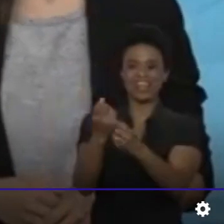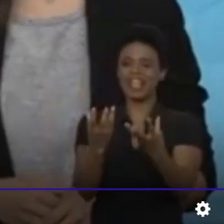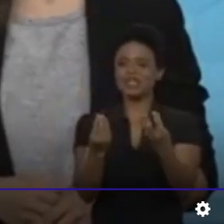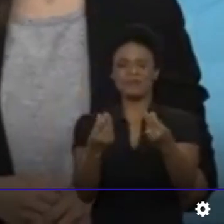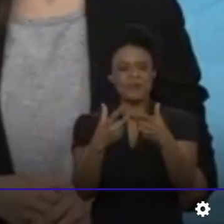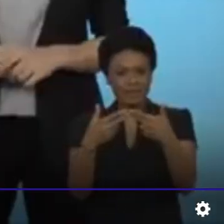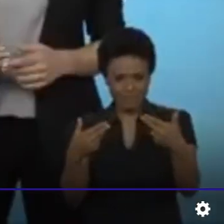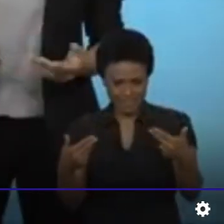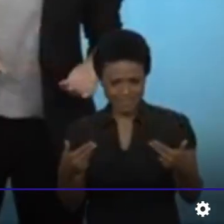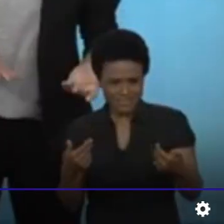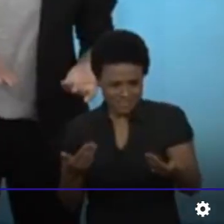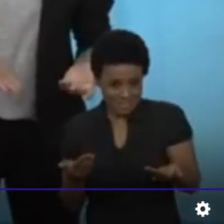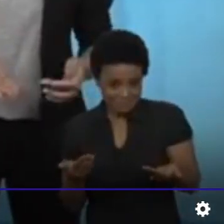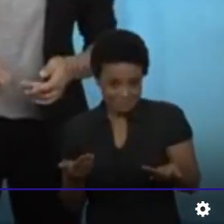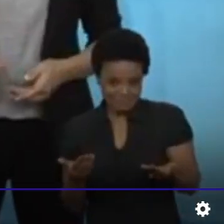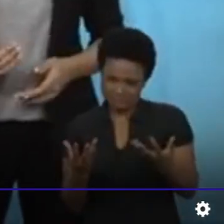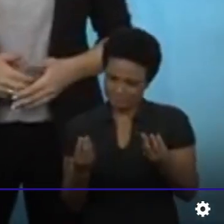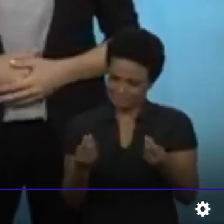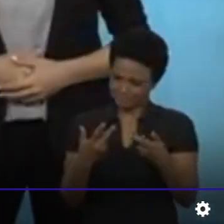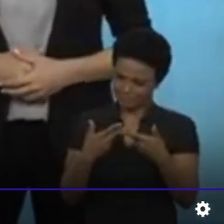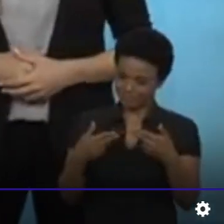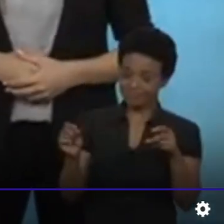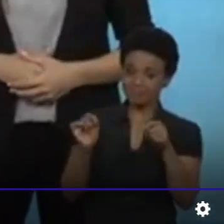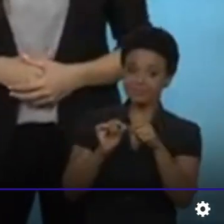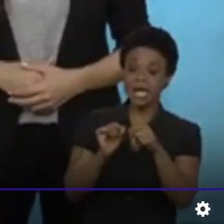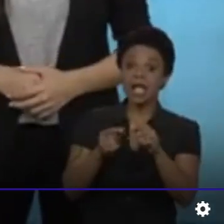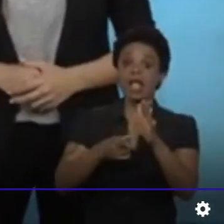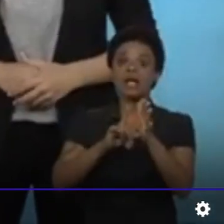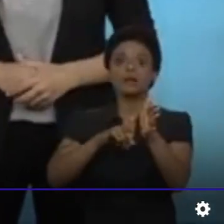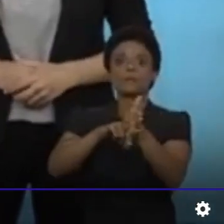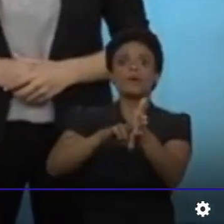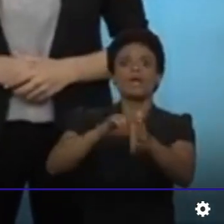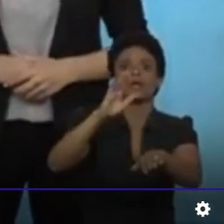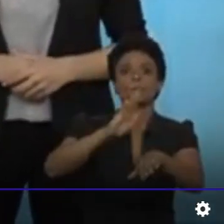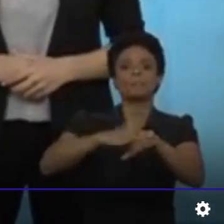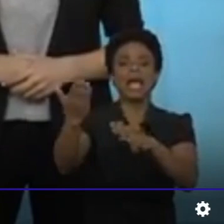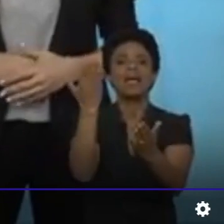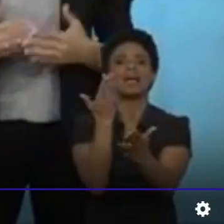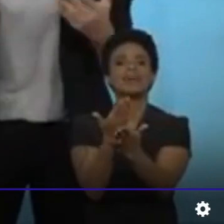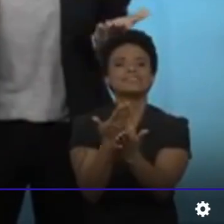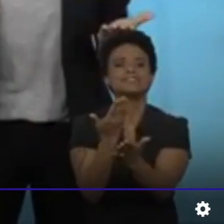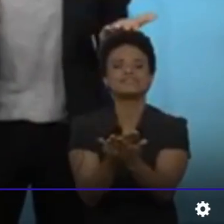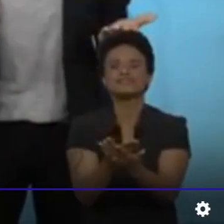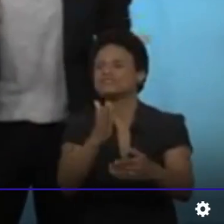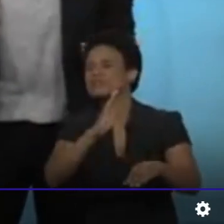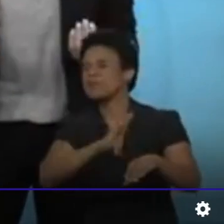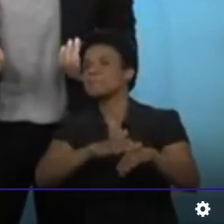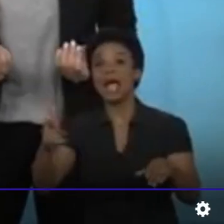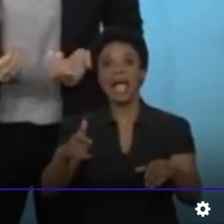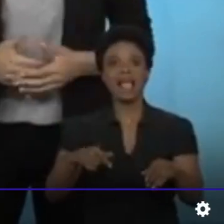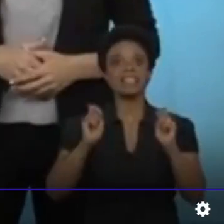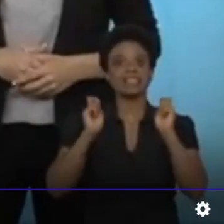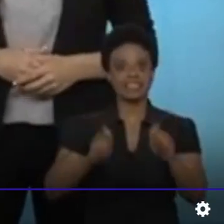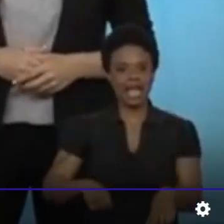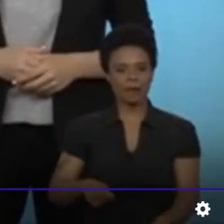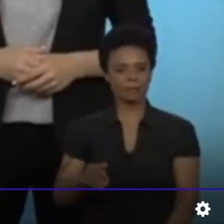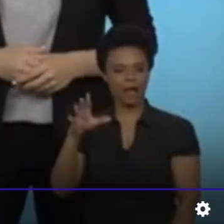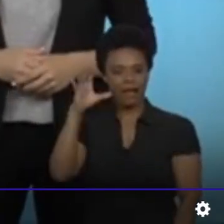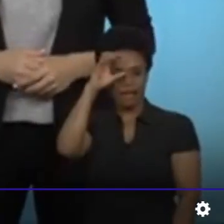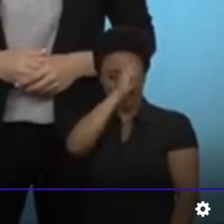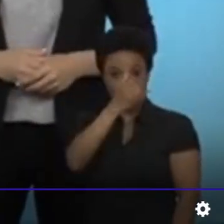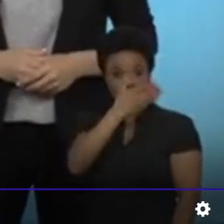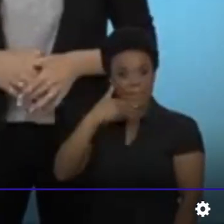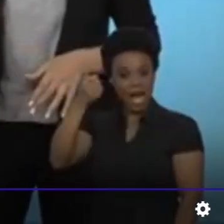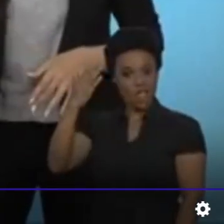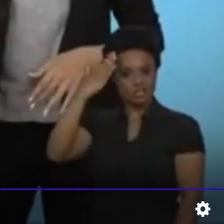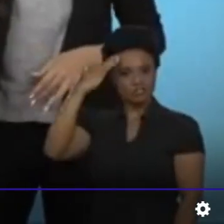não é mesmo? Mas antes, se aprofunde no assunto. Quanto mais você estudar, maiores serão nossas chances de sucesso.